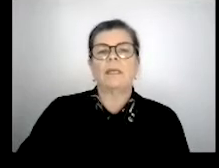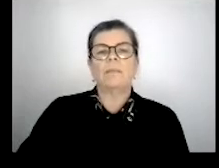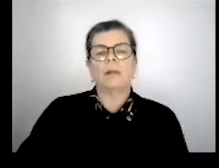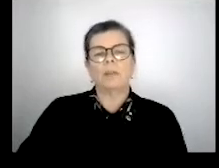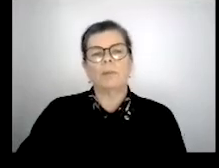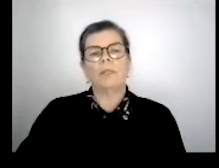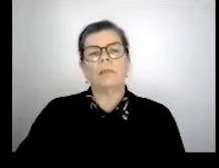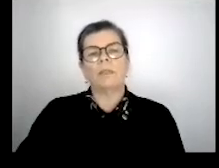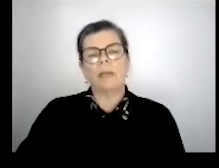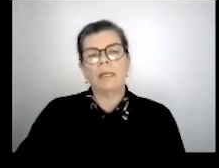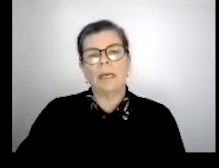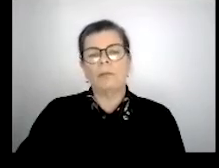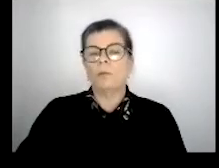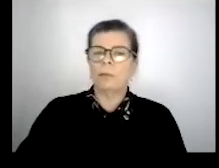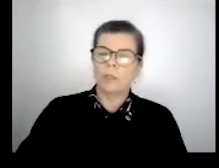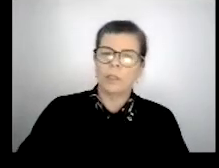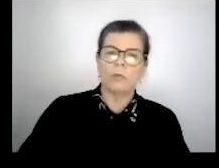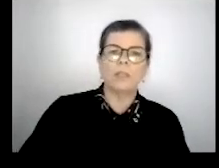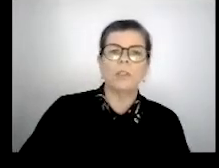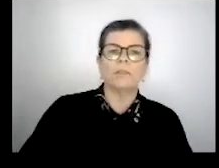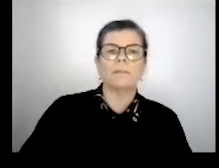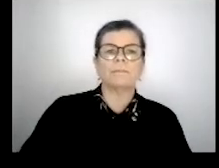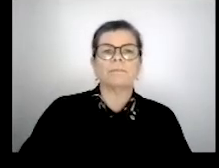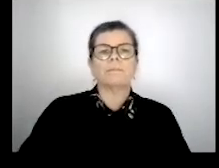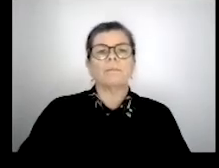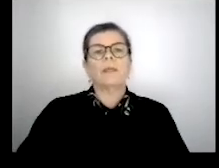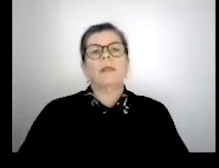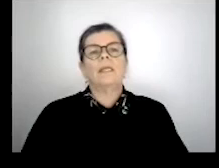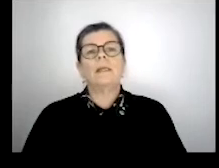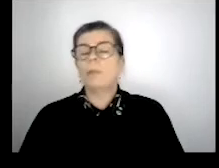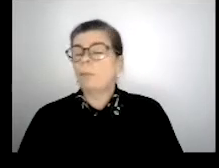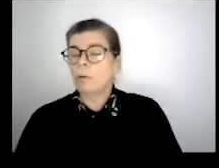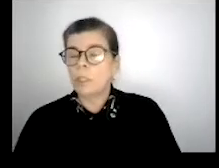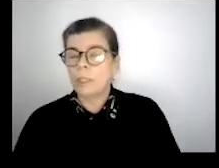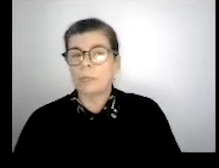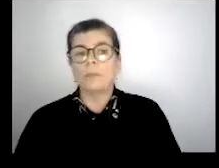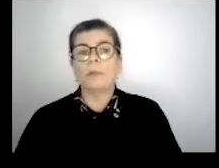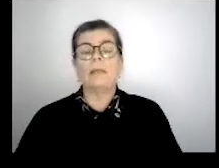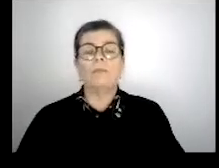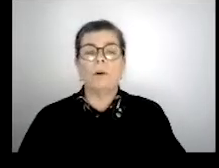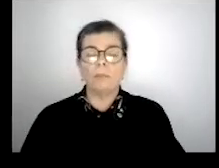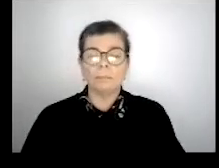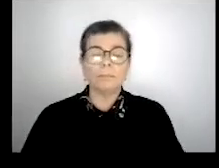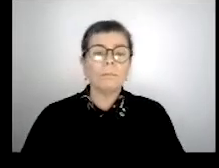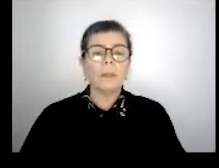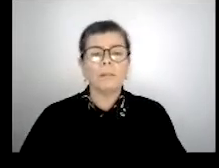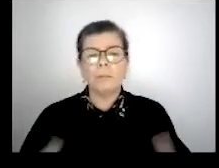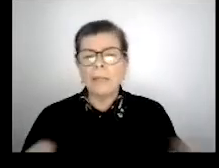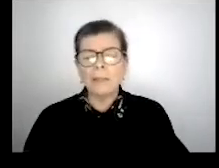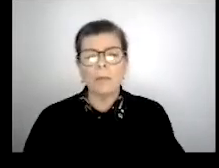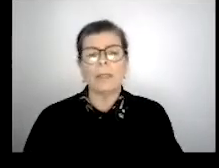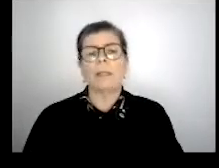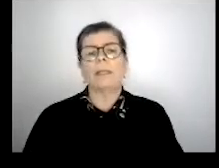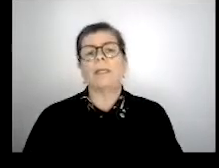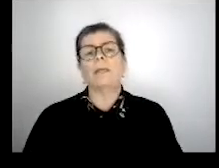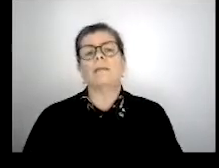eles trazem para nós para podermos avaliar e tomar medidas corretivas. E tem uma logística, o simulado envolve mais